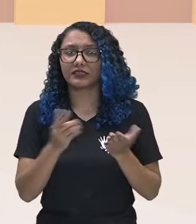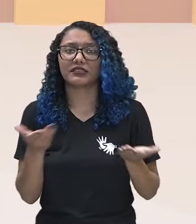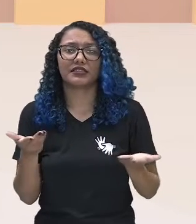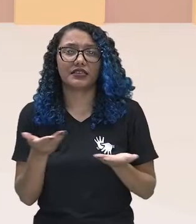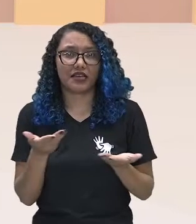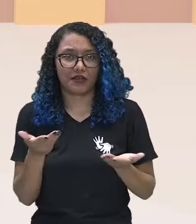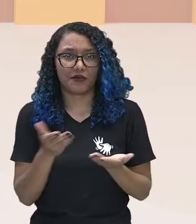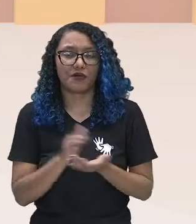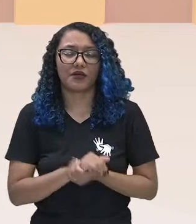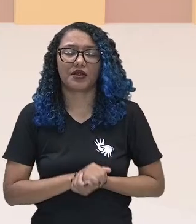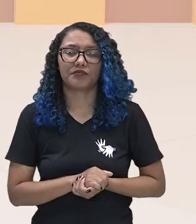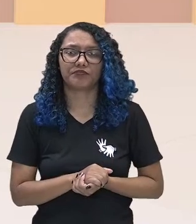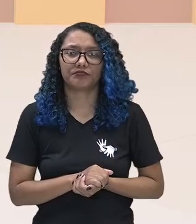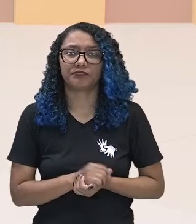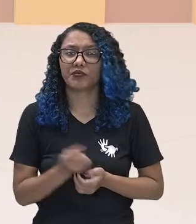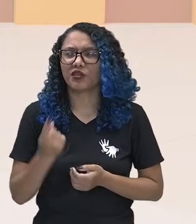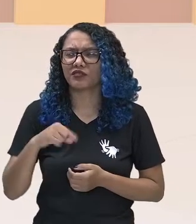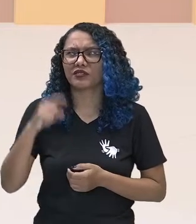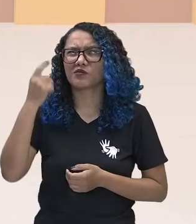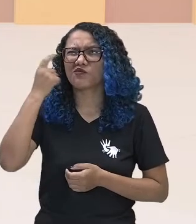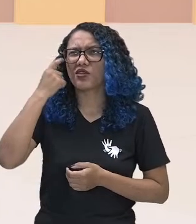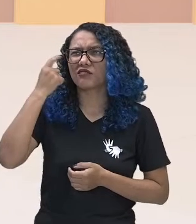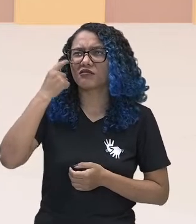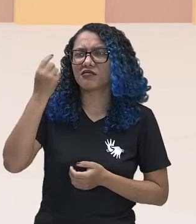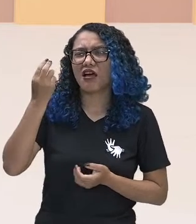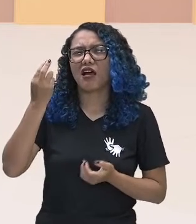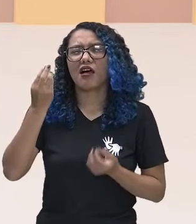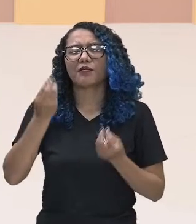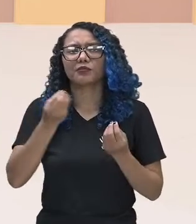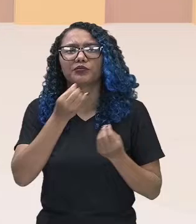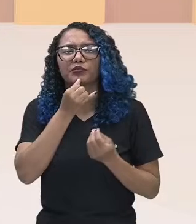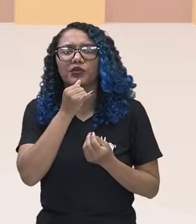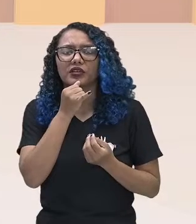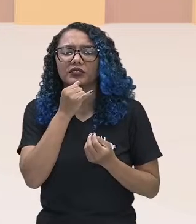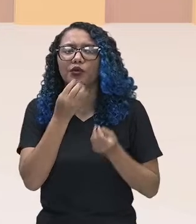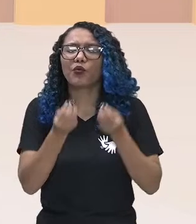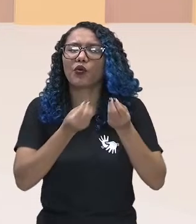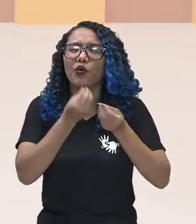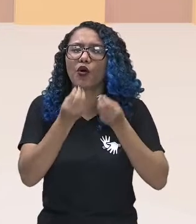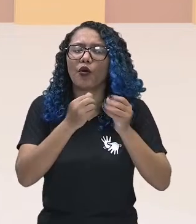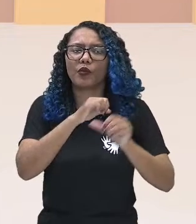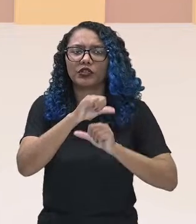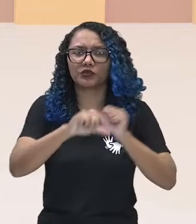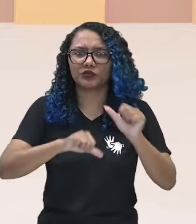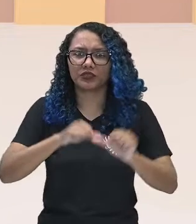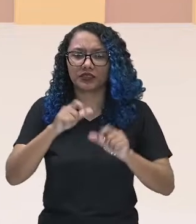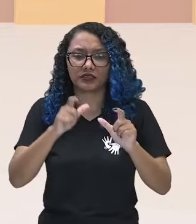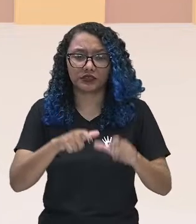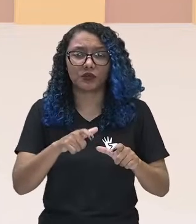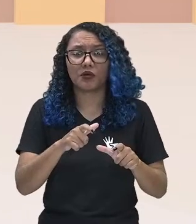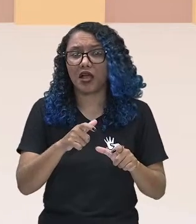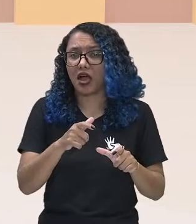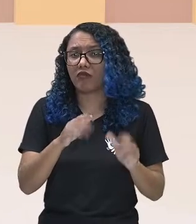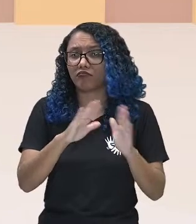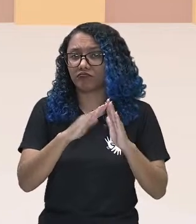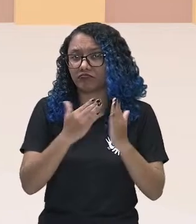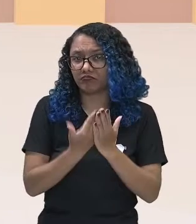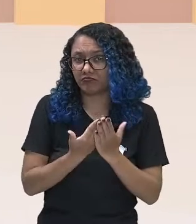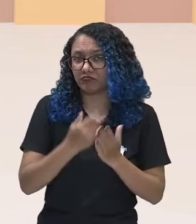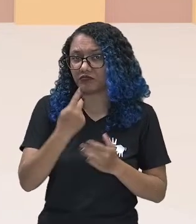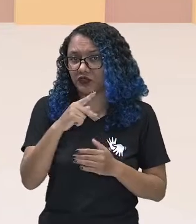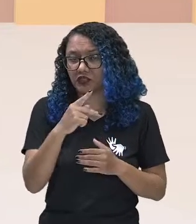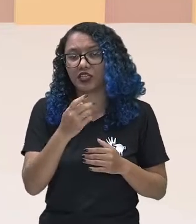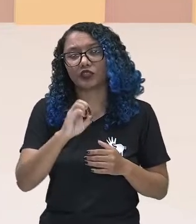para vocês refletirem aí as mudanças que ocorreram, por exemplo, na escola de vocês, ao redor